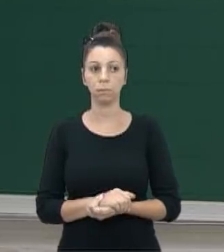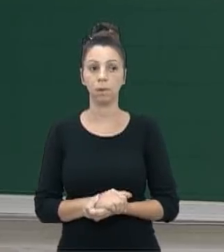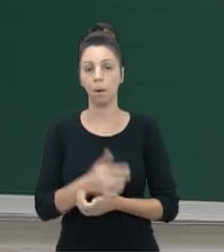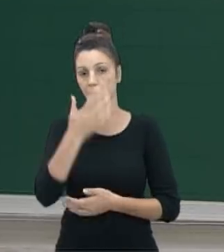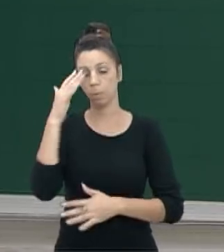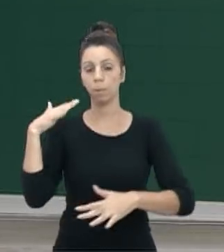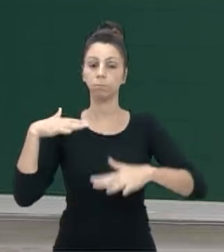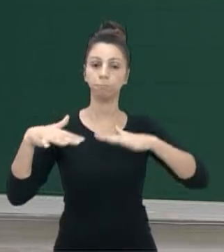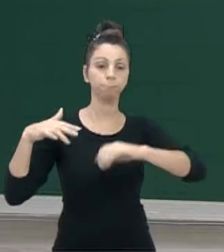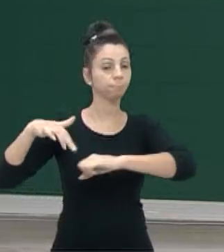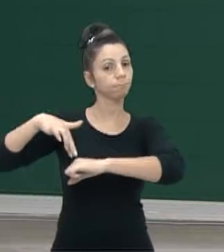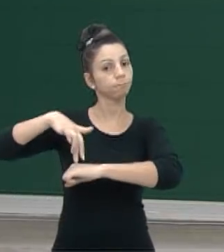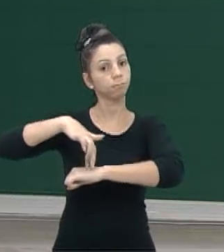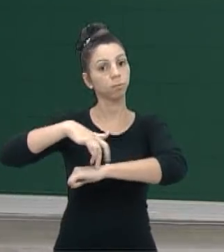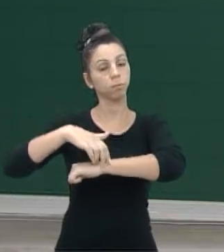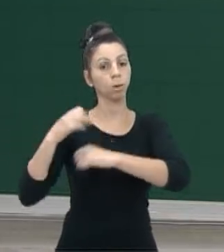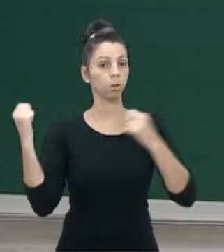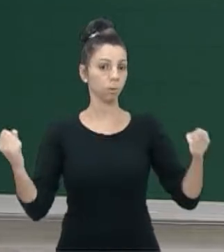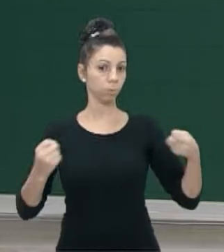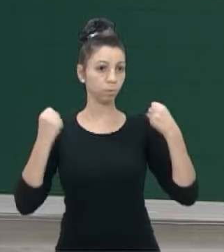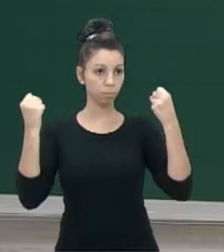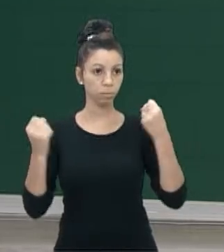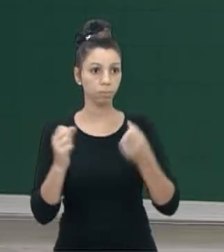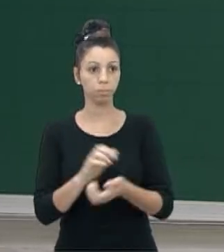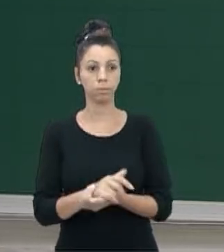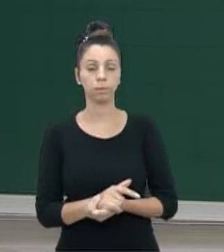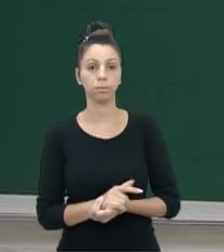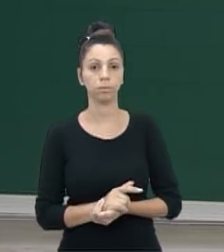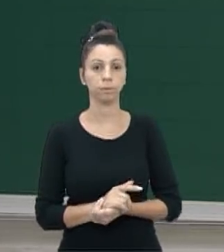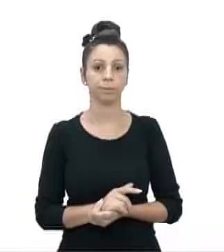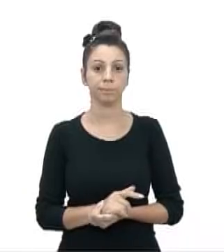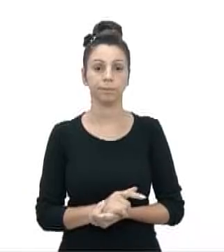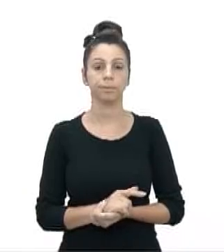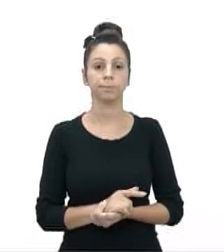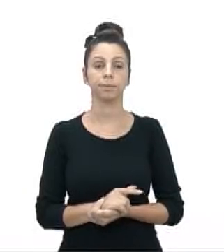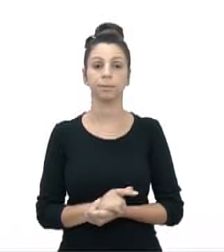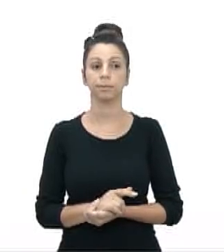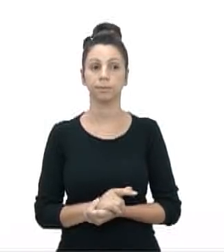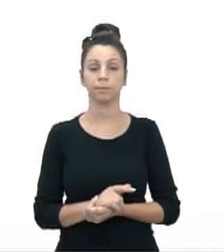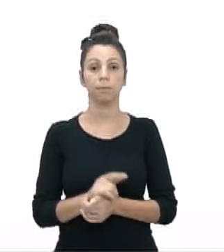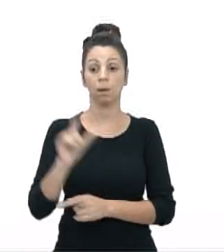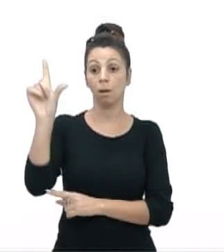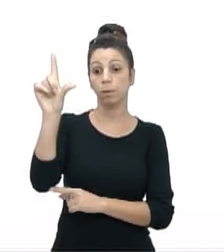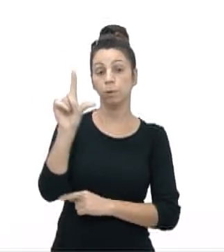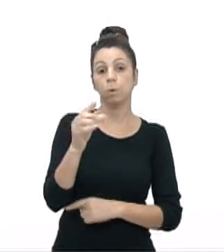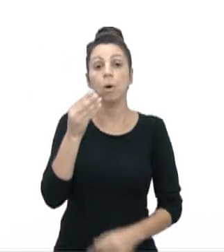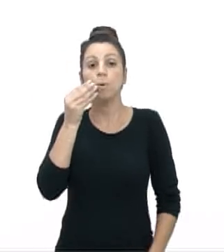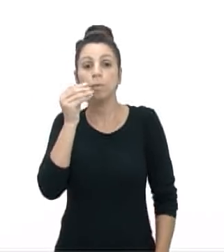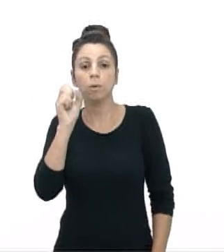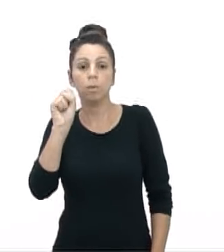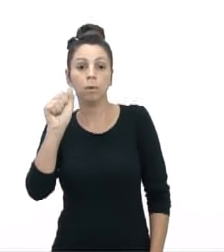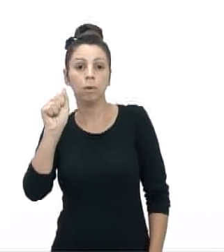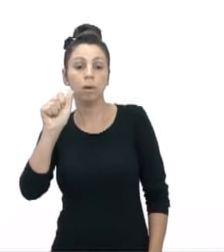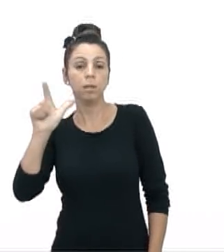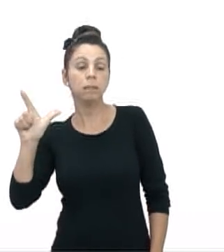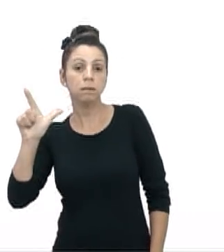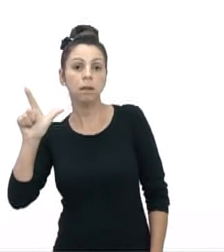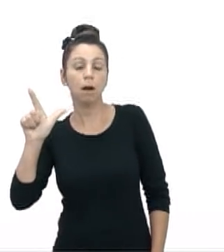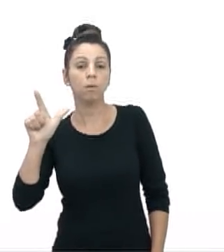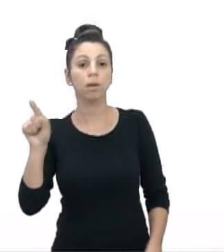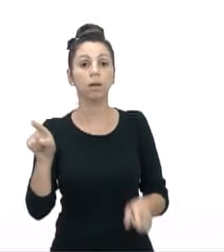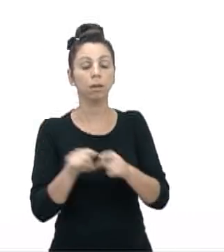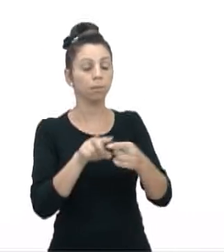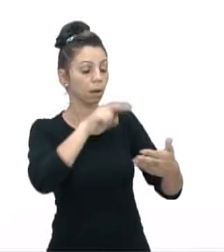ali fazendo a caminhada, né? Na sequência a gente tem, diminua o sal da comida e leia os rótulos dos